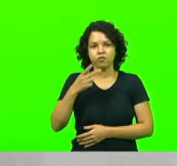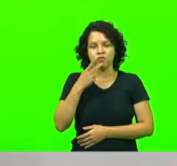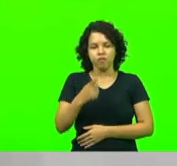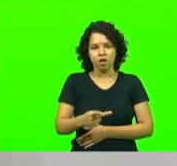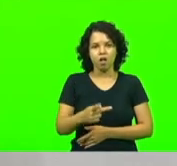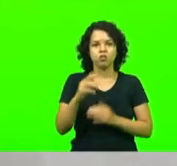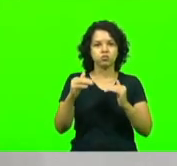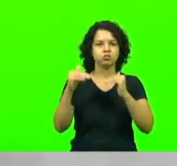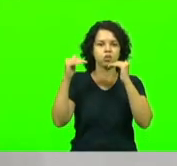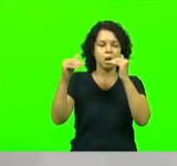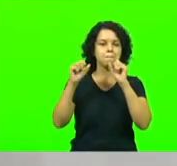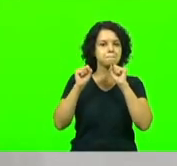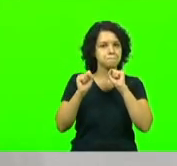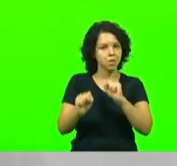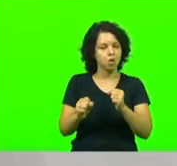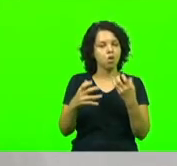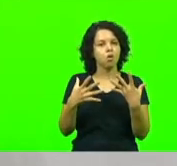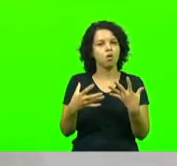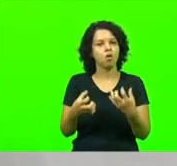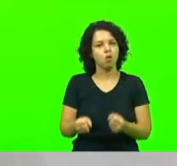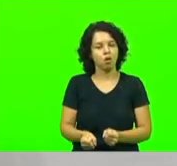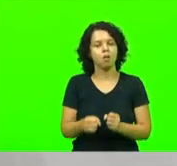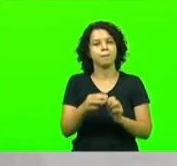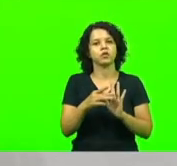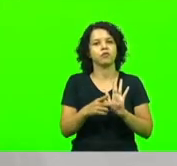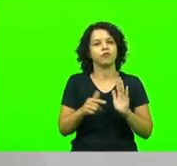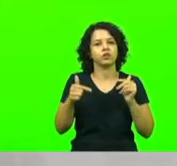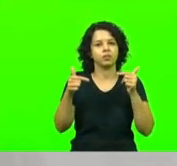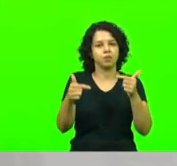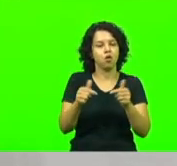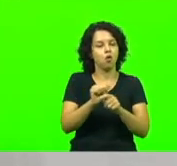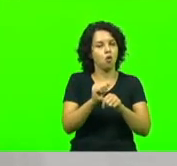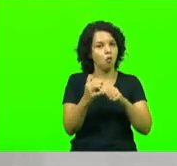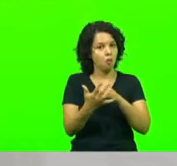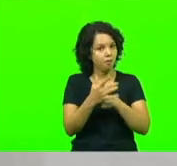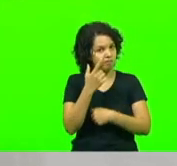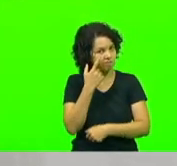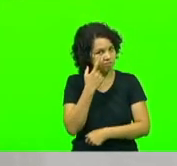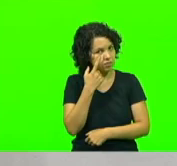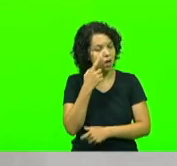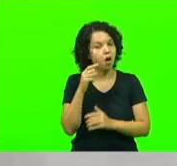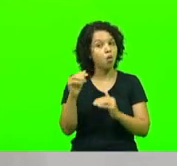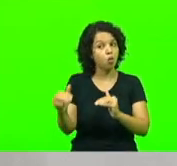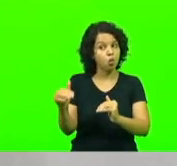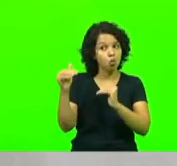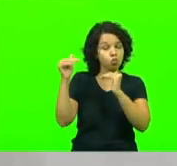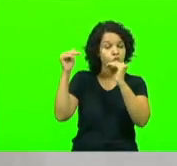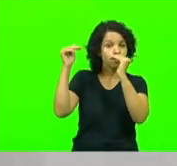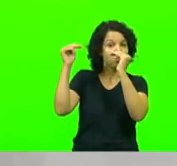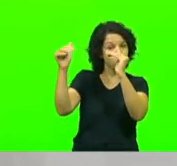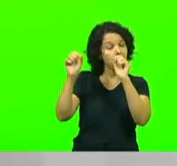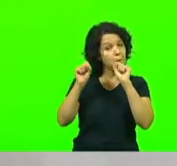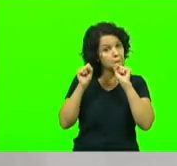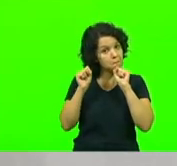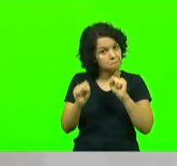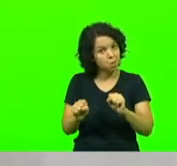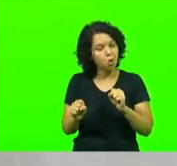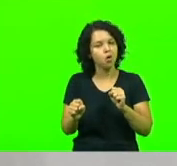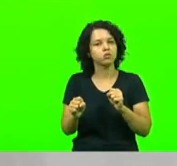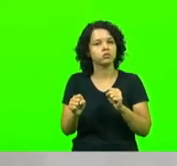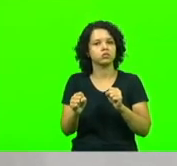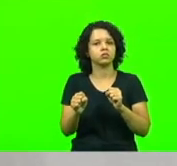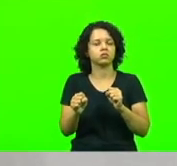poderão adotar algumas medidas de enfrentamento ao Covid. Vejam bem, as autoridades poderão adotar algumas